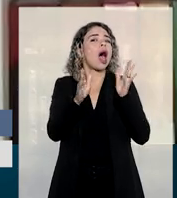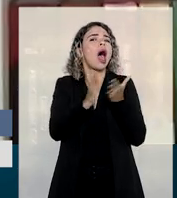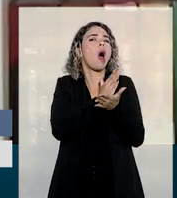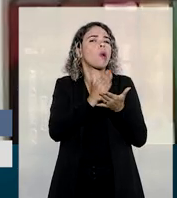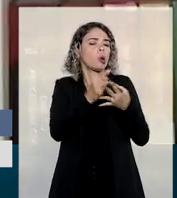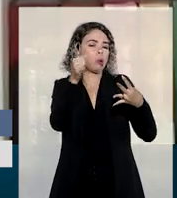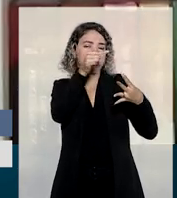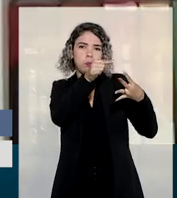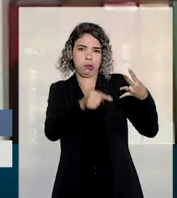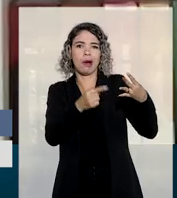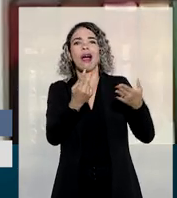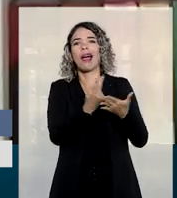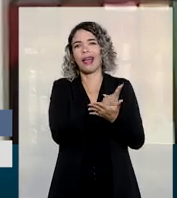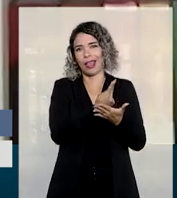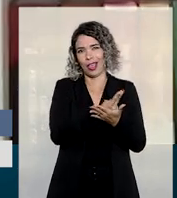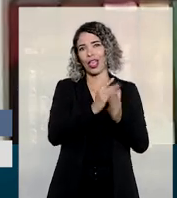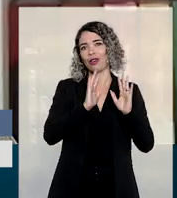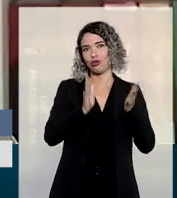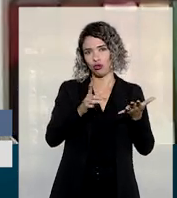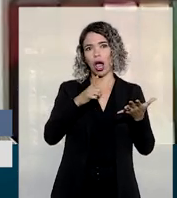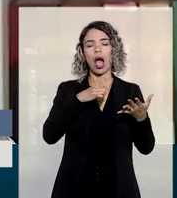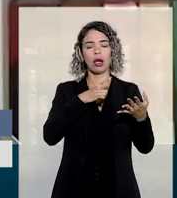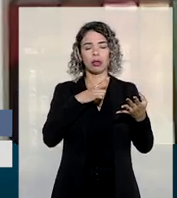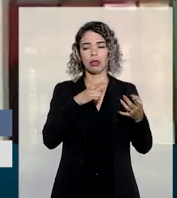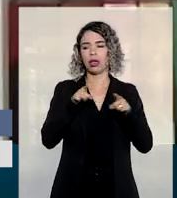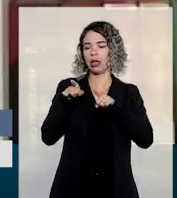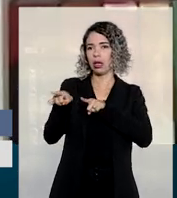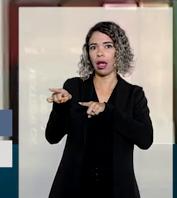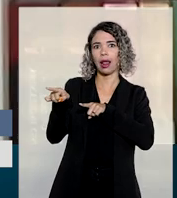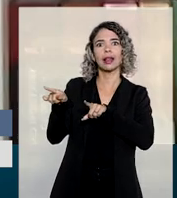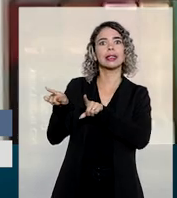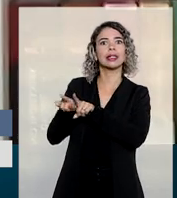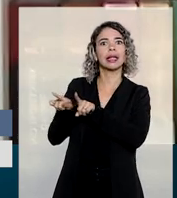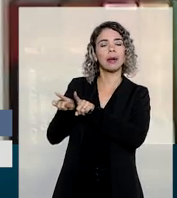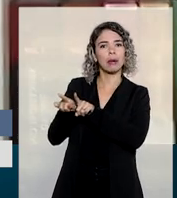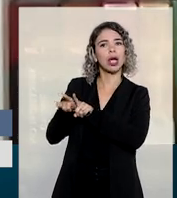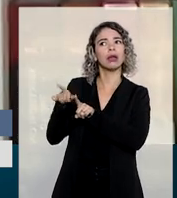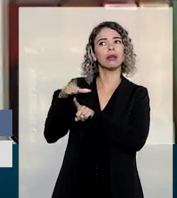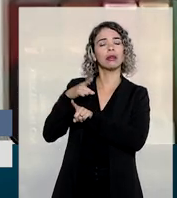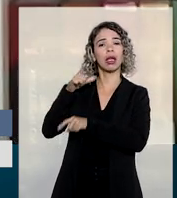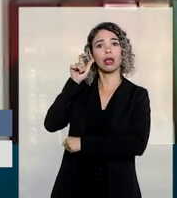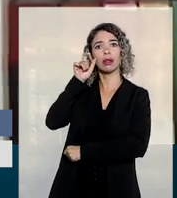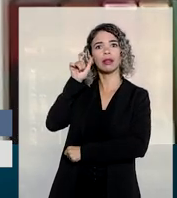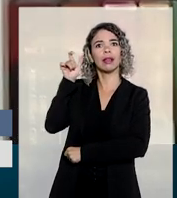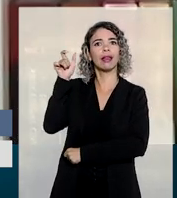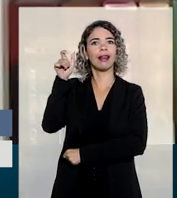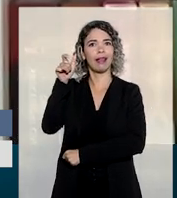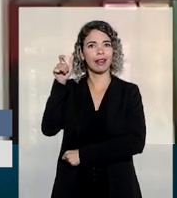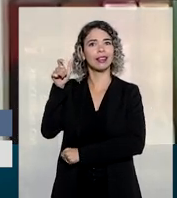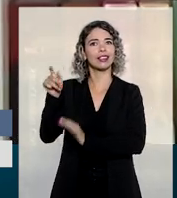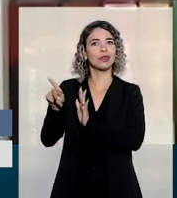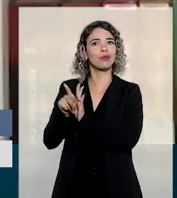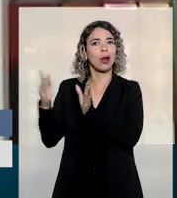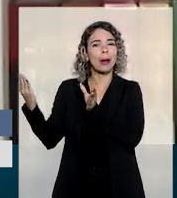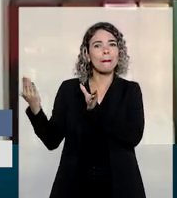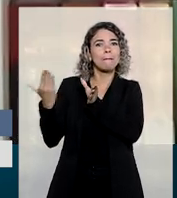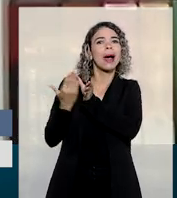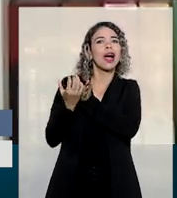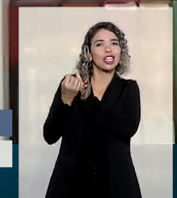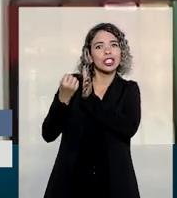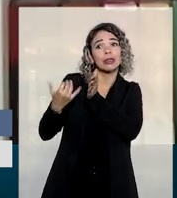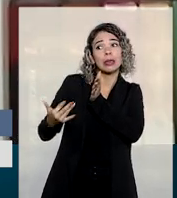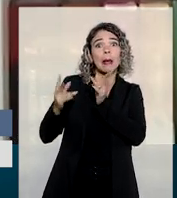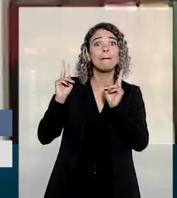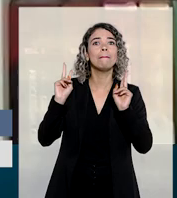decisão, e que haja a outra parte também tenha interesse com relação